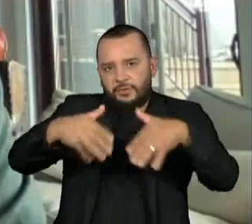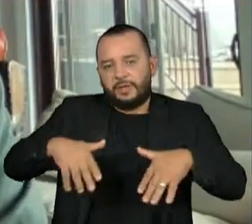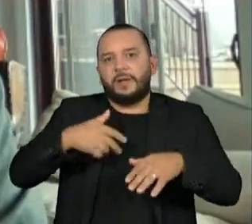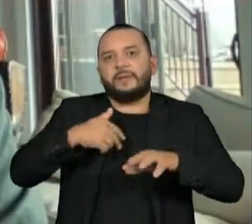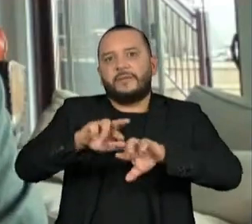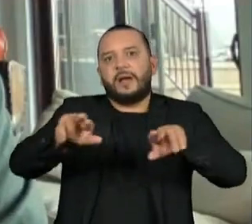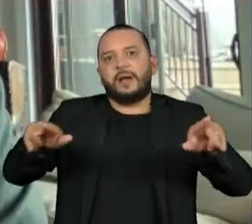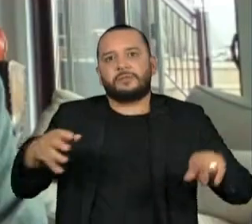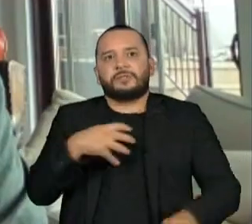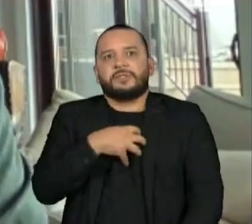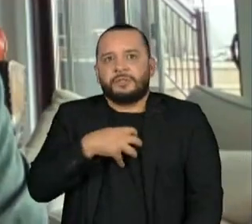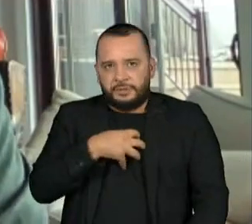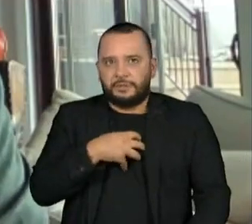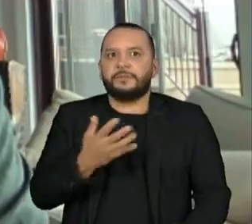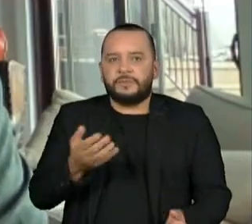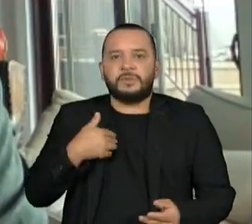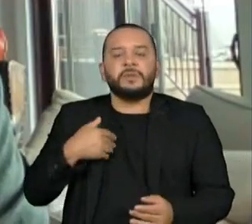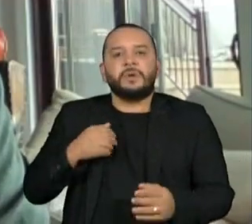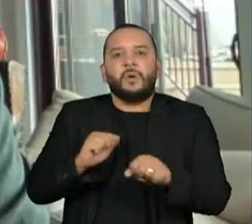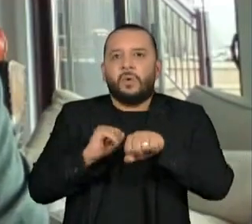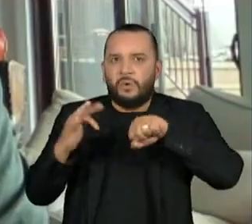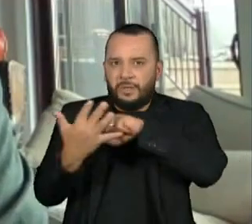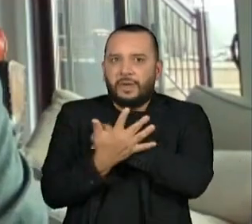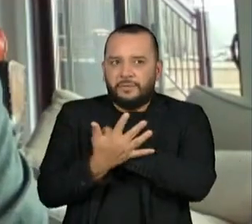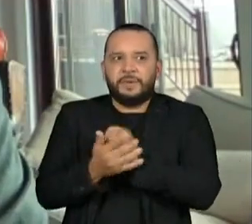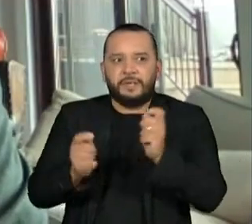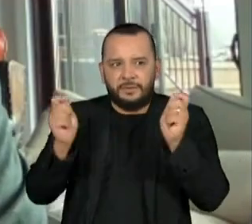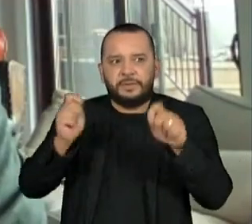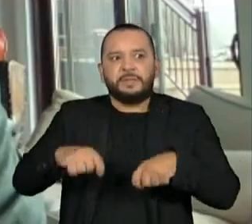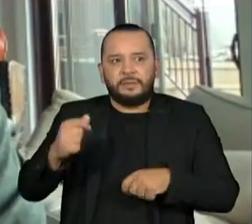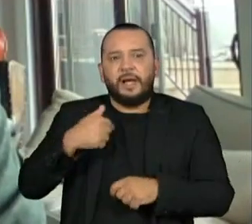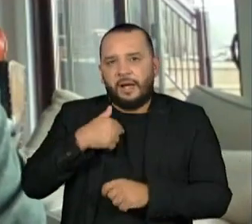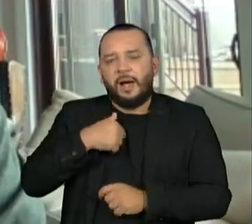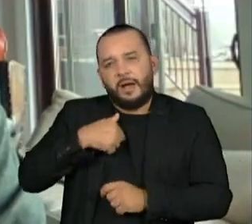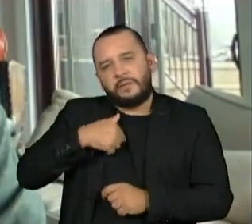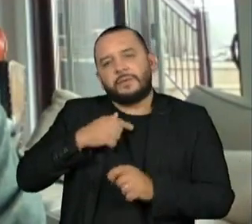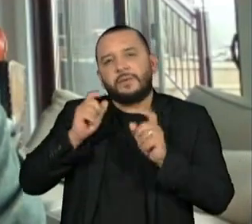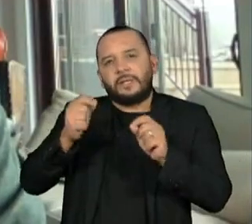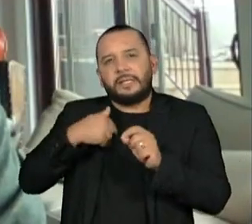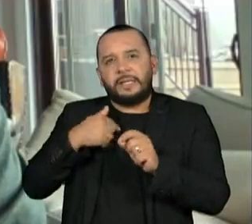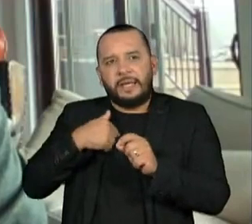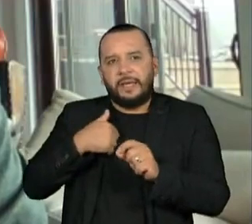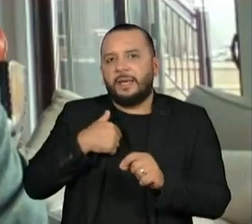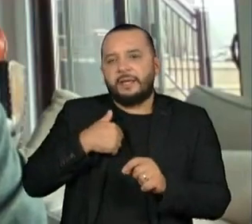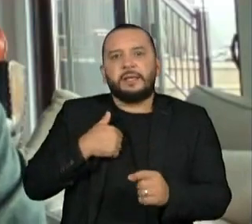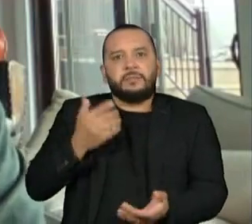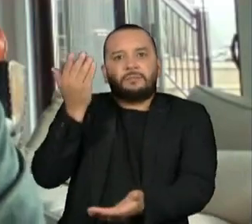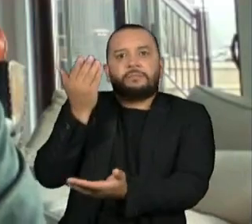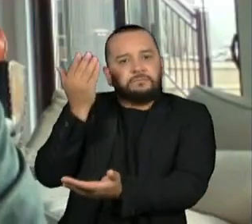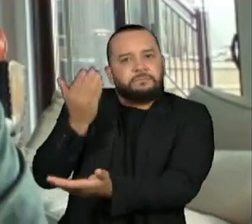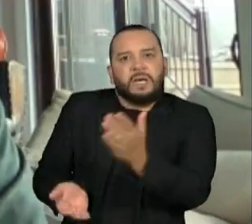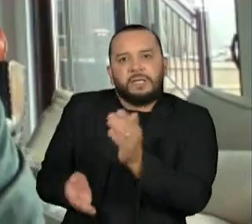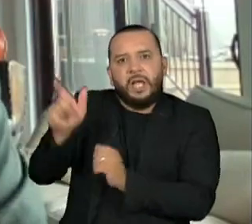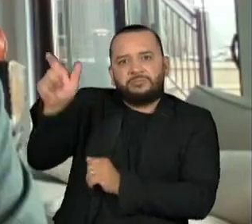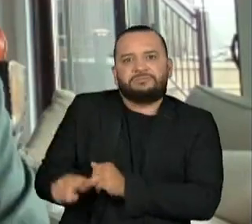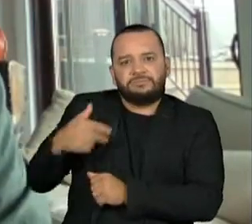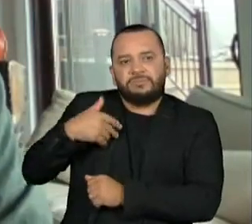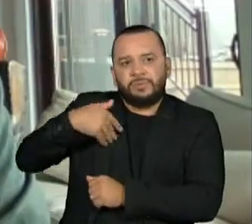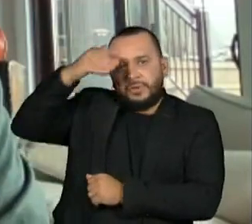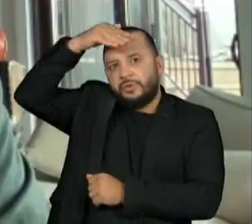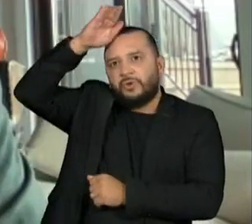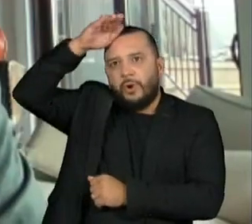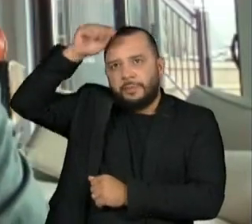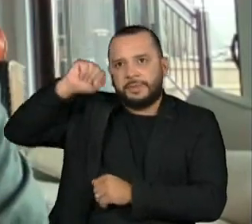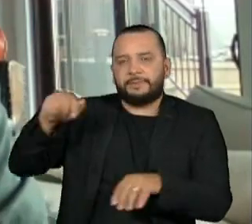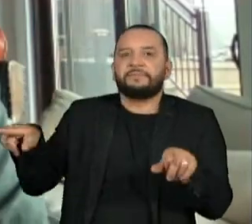COVID should have been a winning issue for populists like Donald Trump, and perhaps also